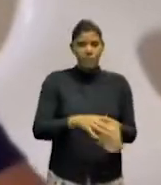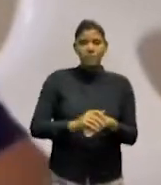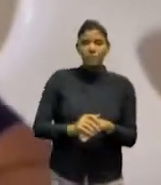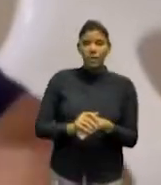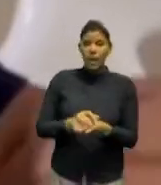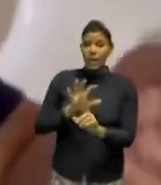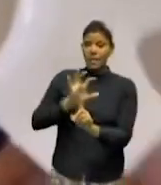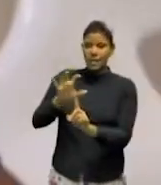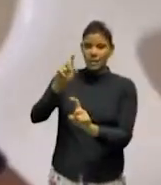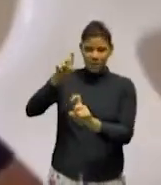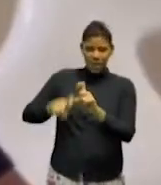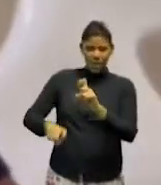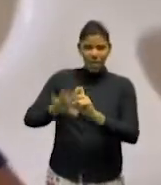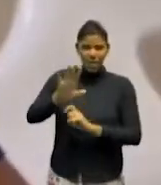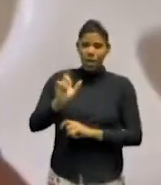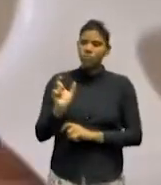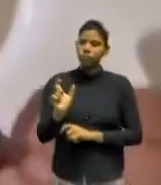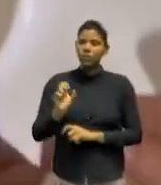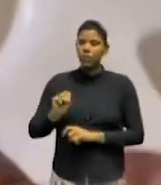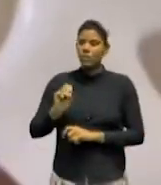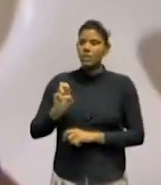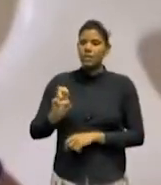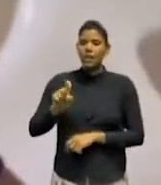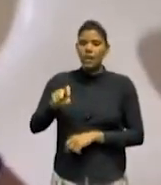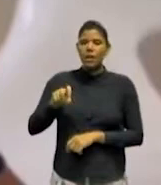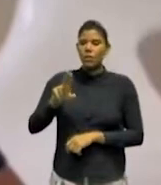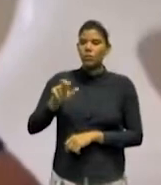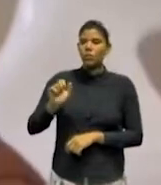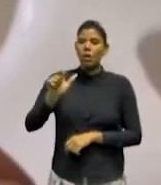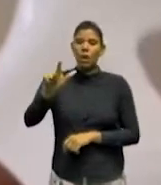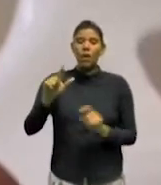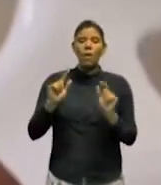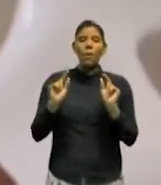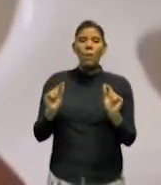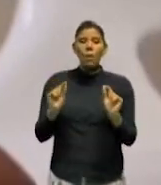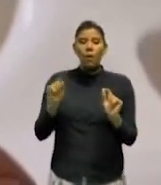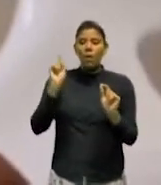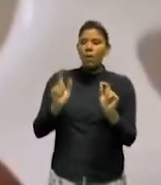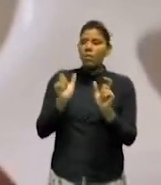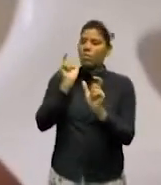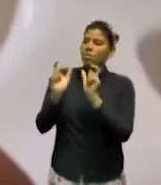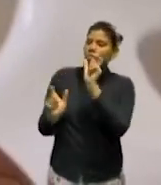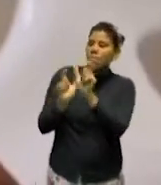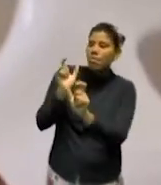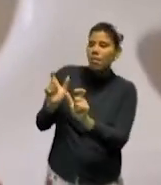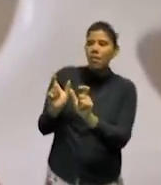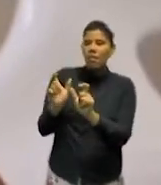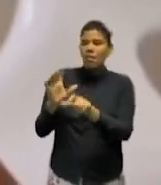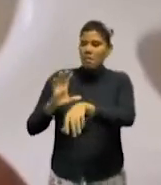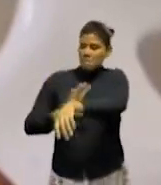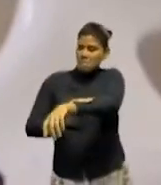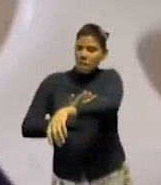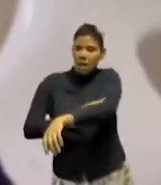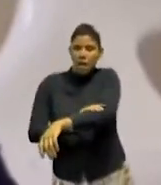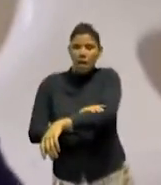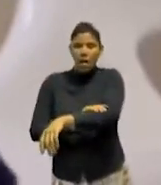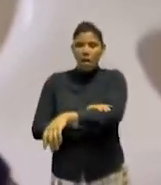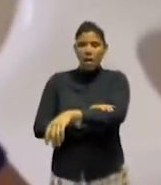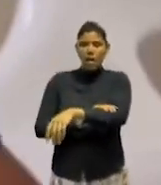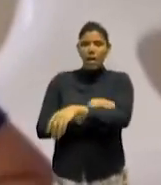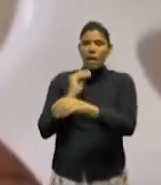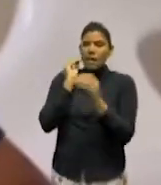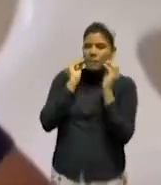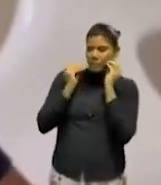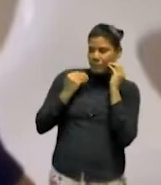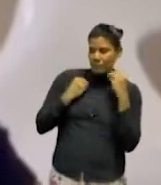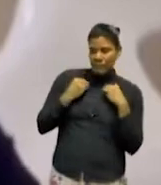a própria palavra diz, tem uma conotação sexual. São piadas, toques, carícias, beijos